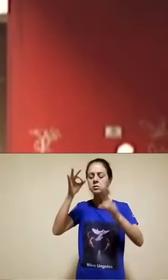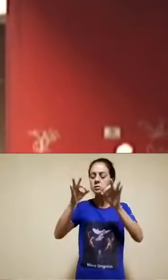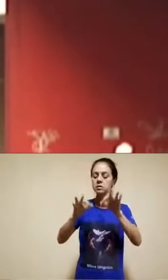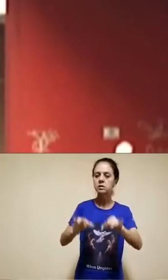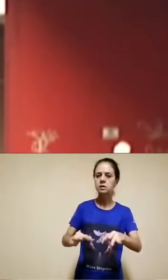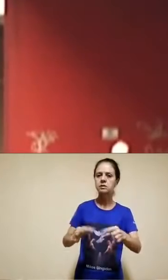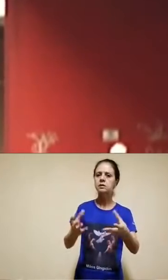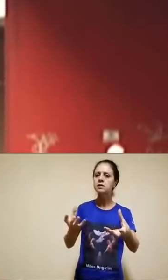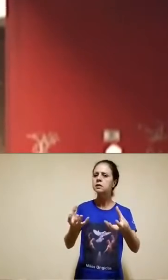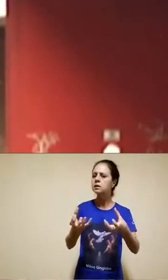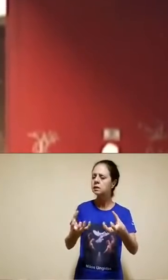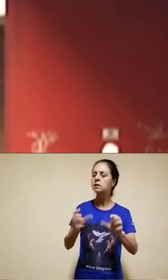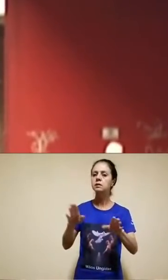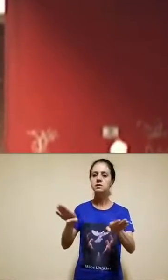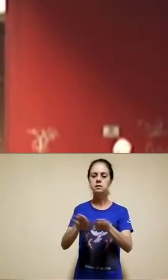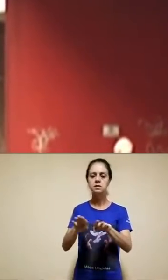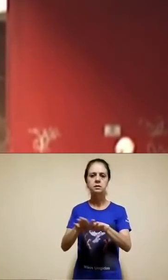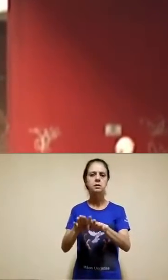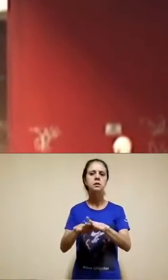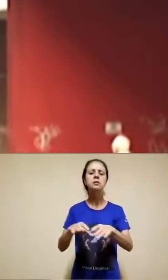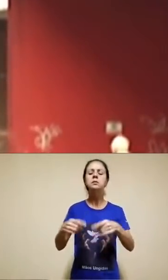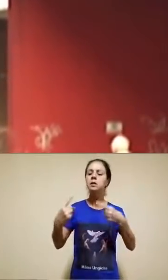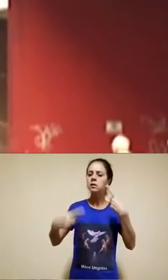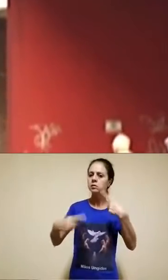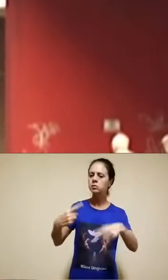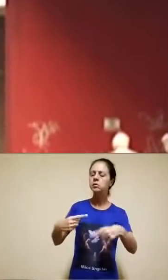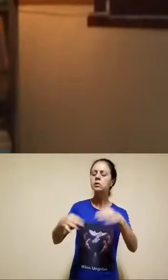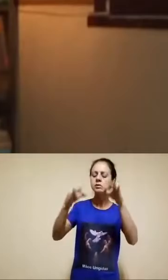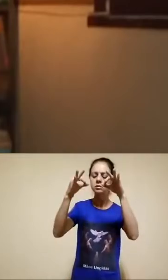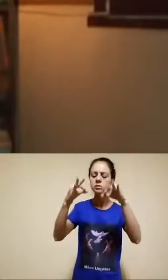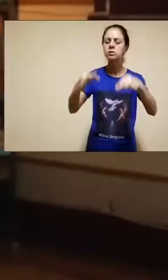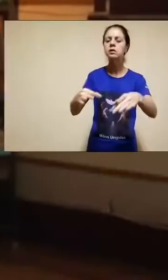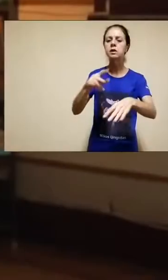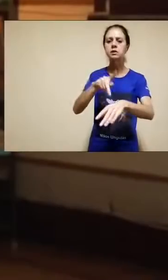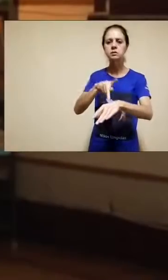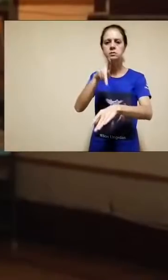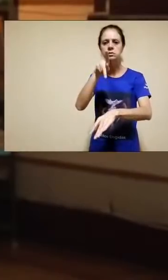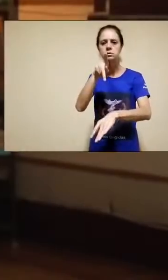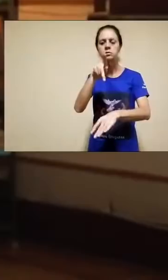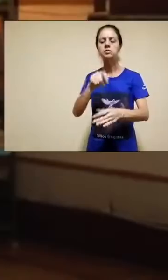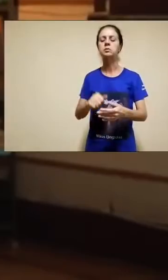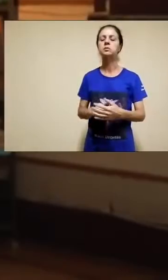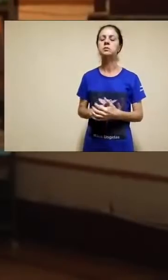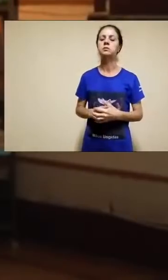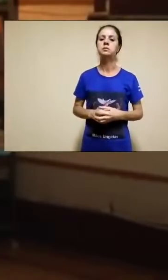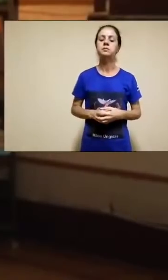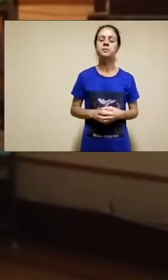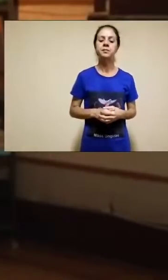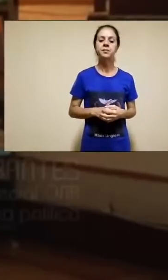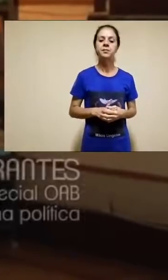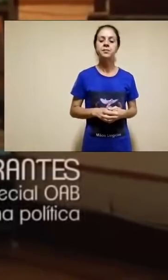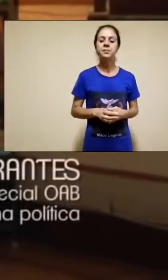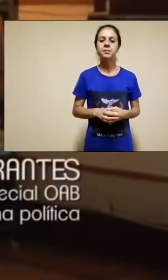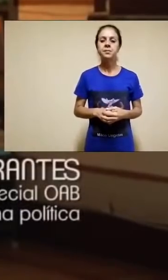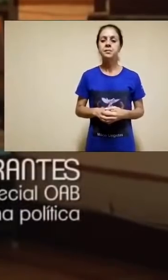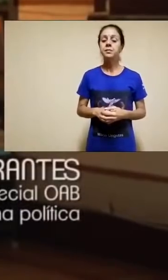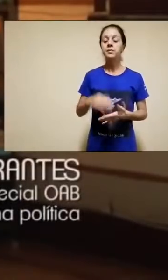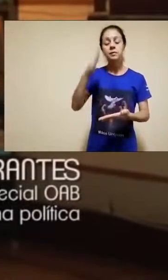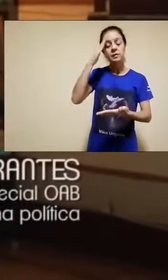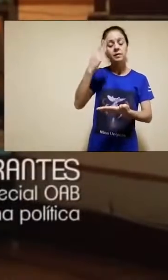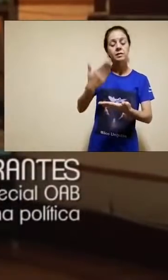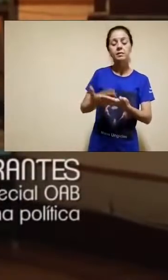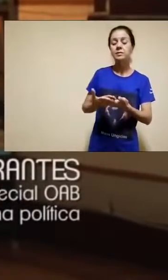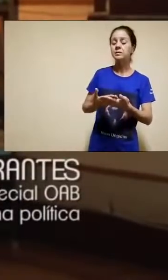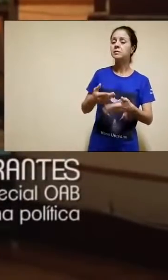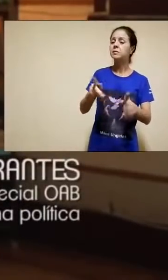honesta, né, eu gostaria de ser representado por uma pessoa que fosse tão honesta quanto. A descrença, no fundo, não é propriamente com a política e nem com os